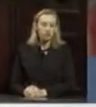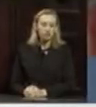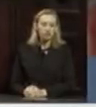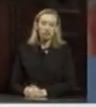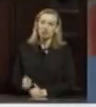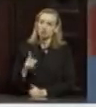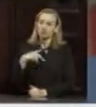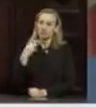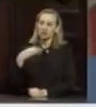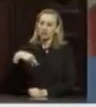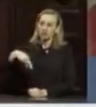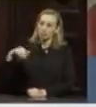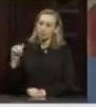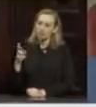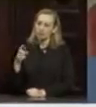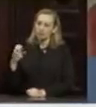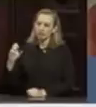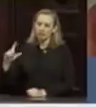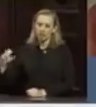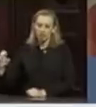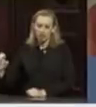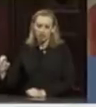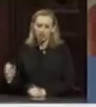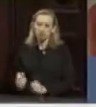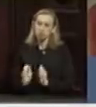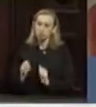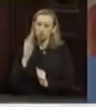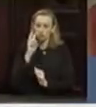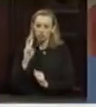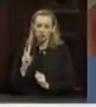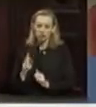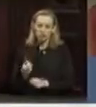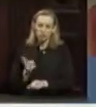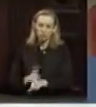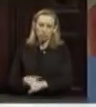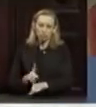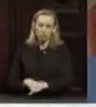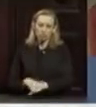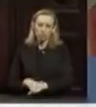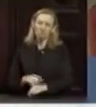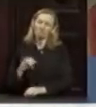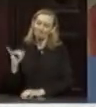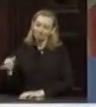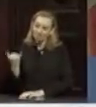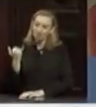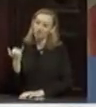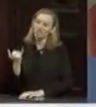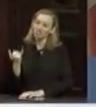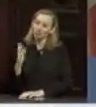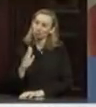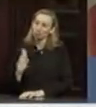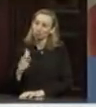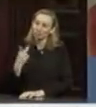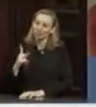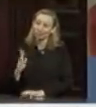Marielle é quem conviveu com a Marielle, nem não quem tenta, nesse momento, se aproveitar de qualquer dor sobre ela.